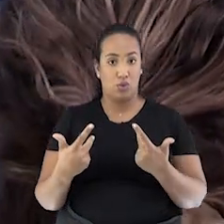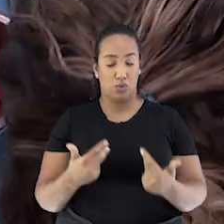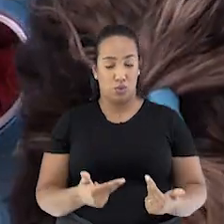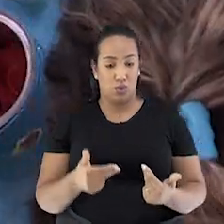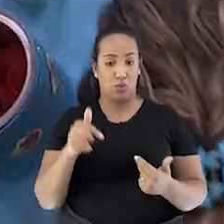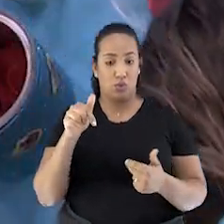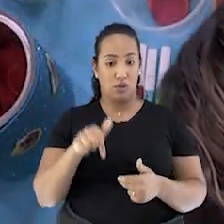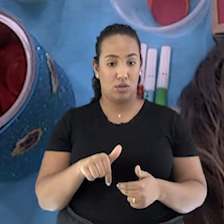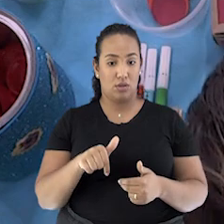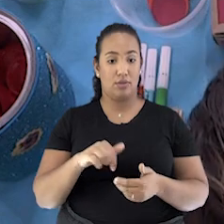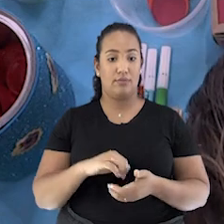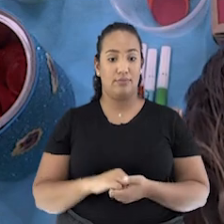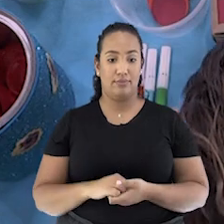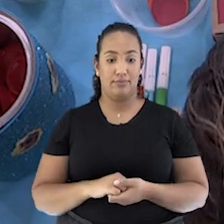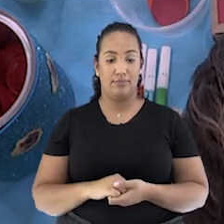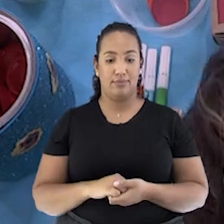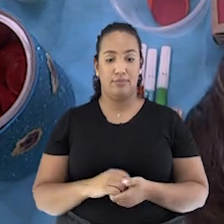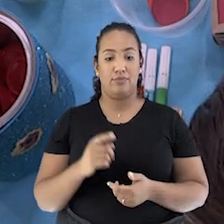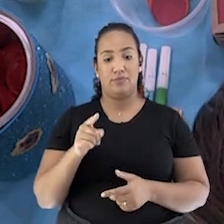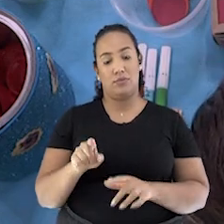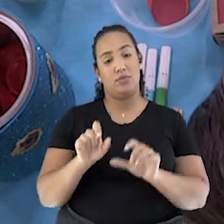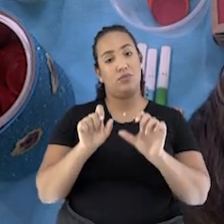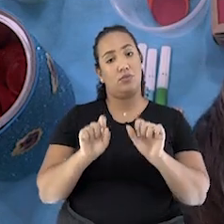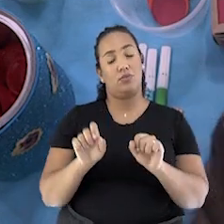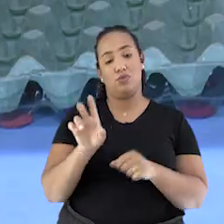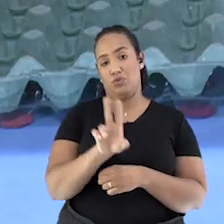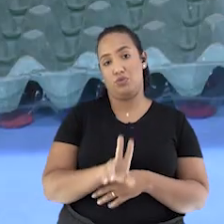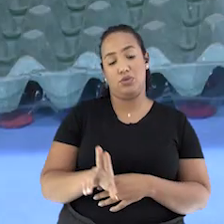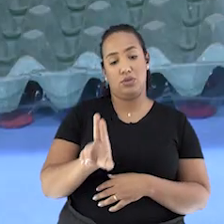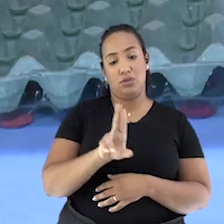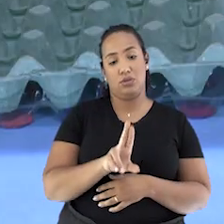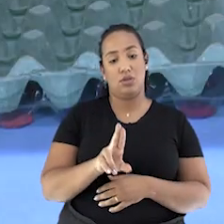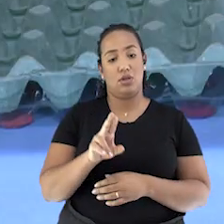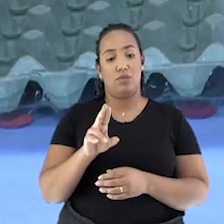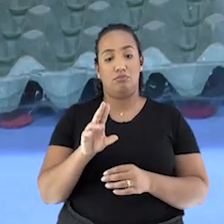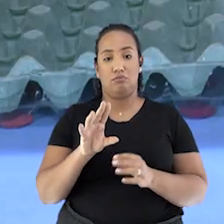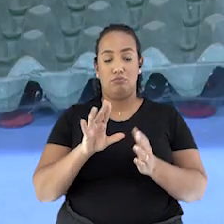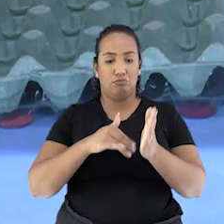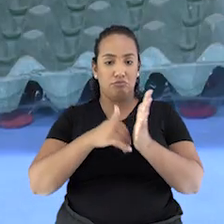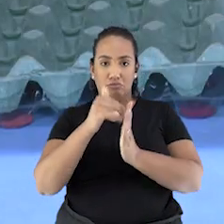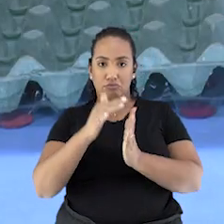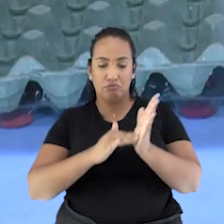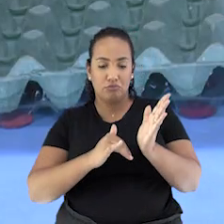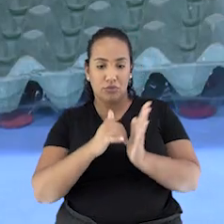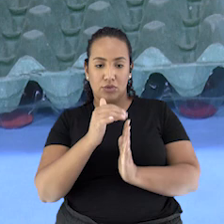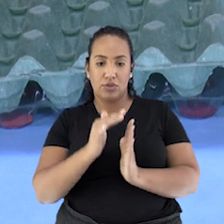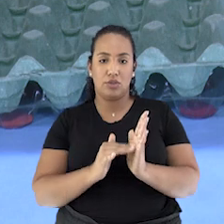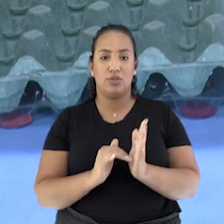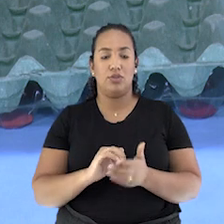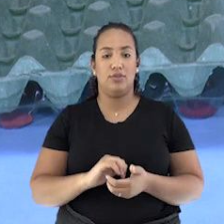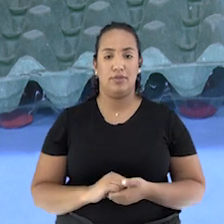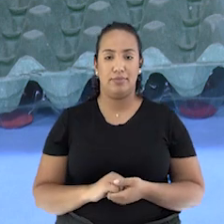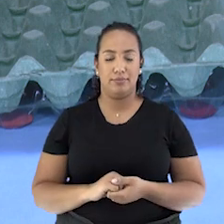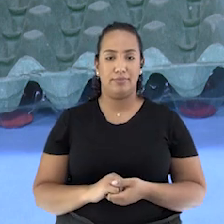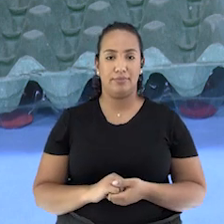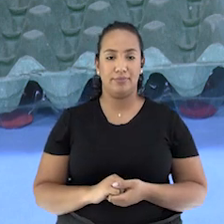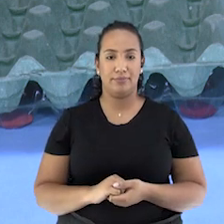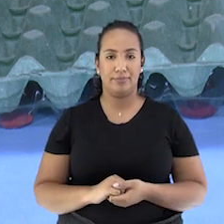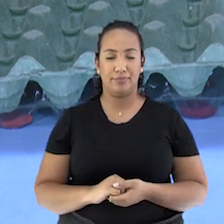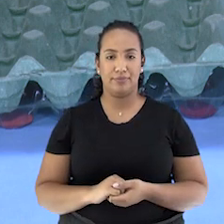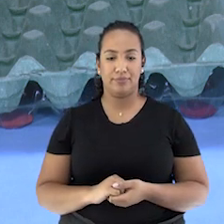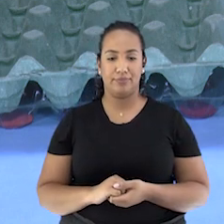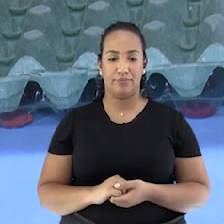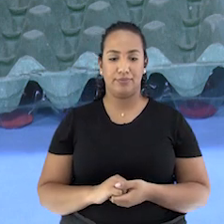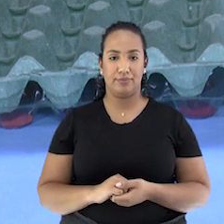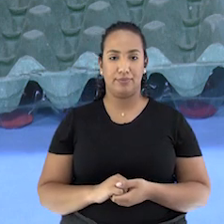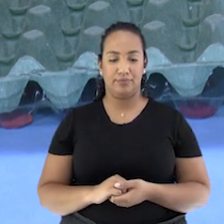de acordo com a cor das nossas tampinhas. Você pode utilizar a tinta, você pode pegar